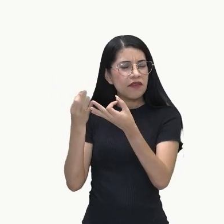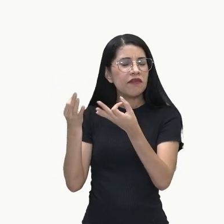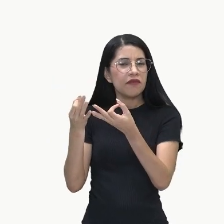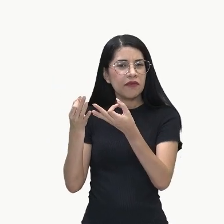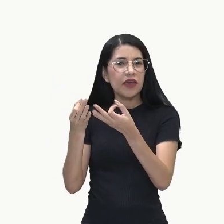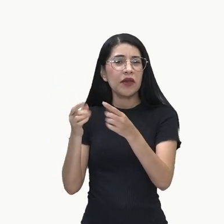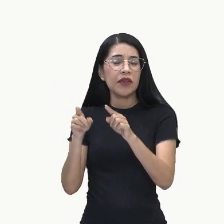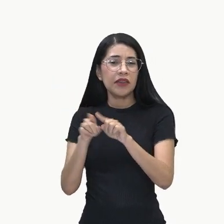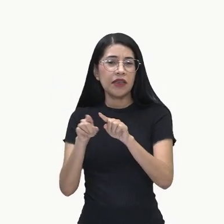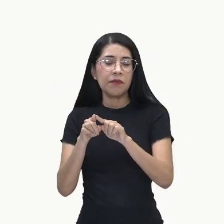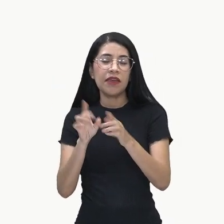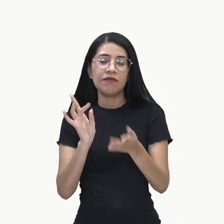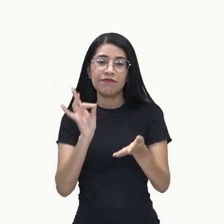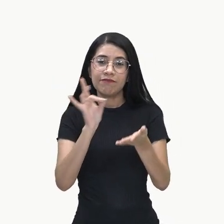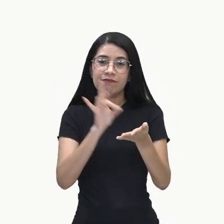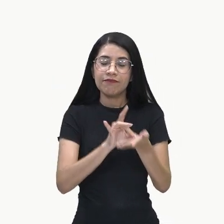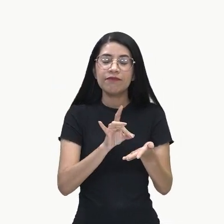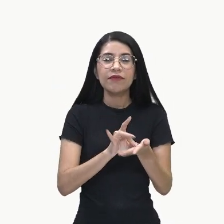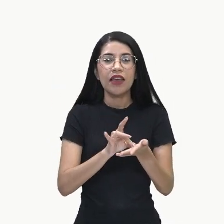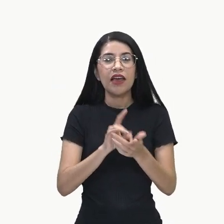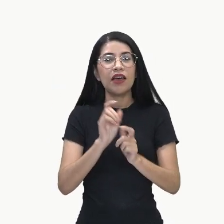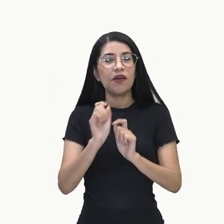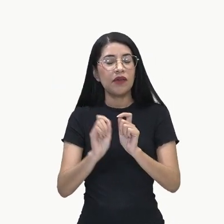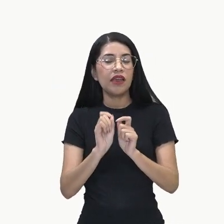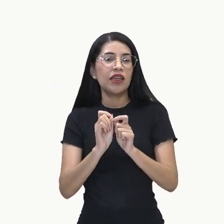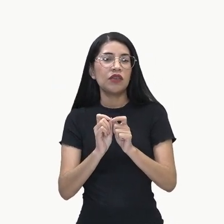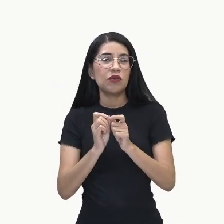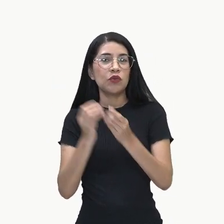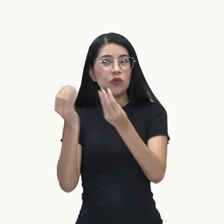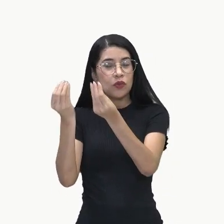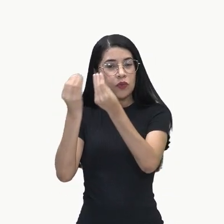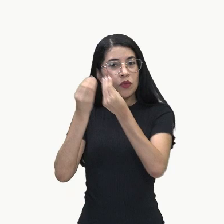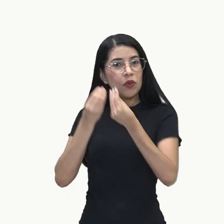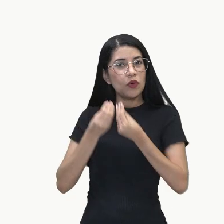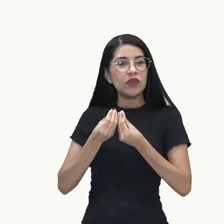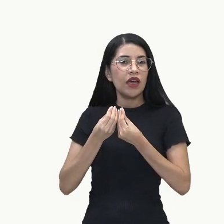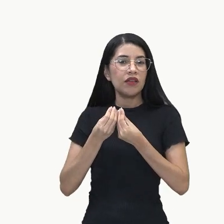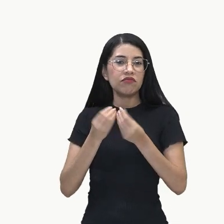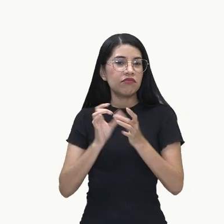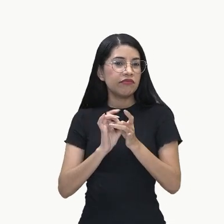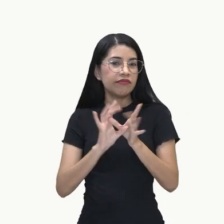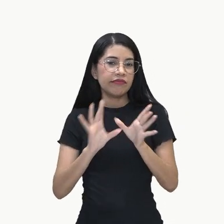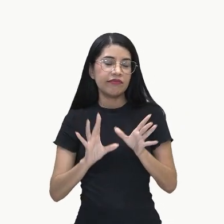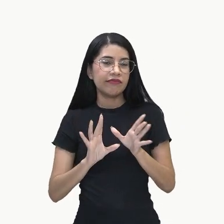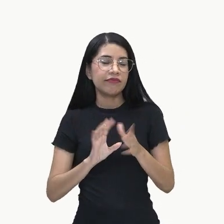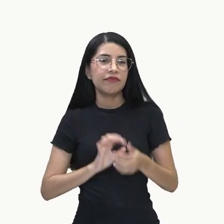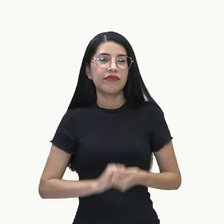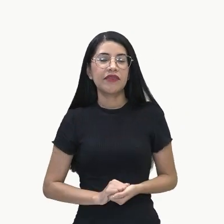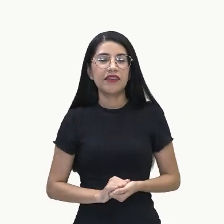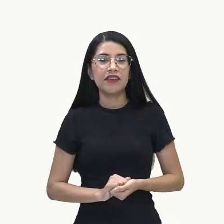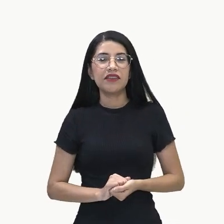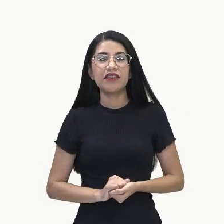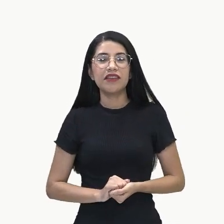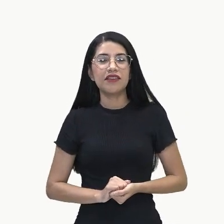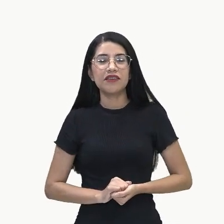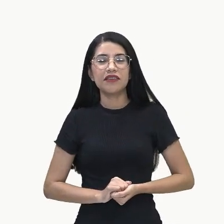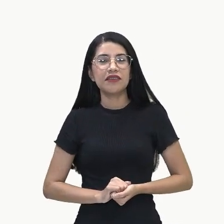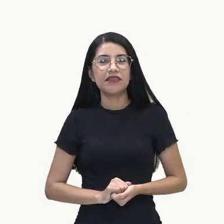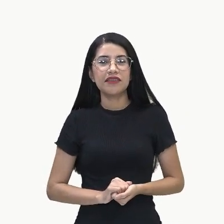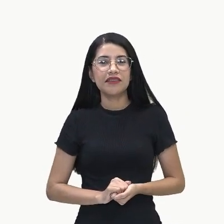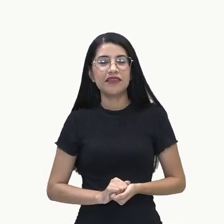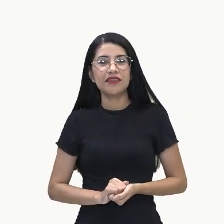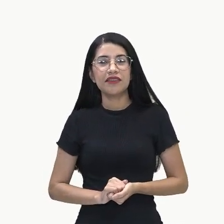inteiramente verdadeiro, as tivesse posto em nós sem isso. Pronto. Aí é de René Descartes, Discurso